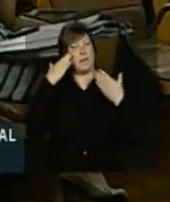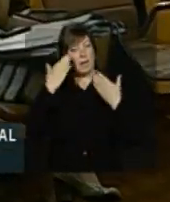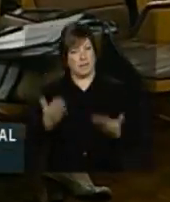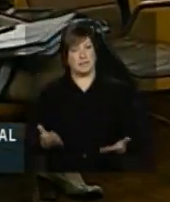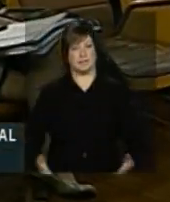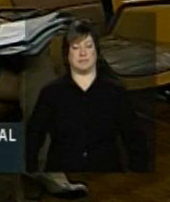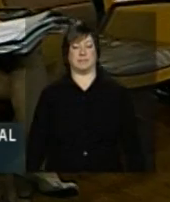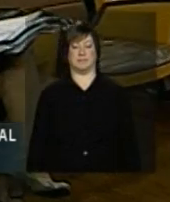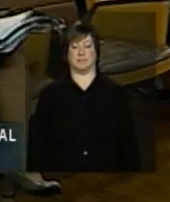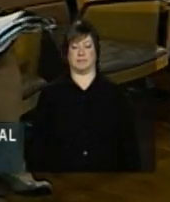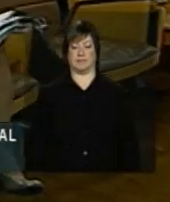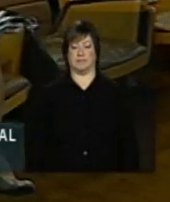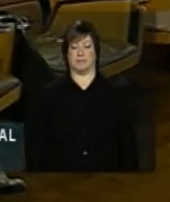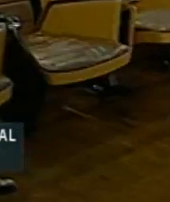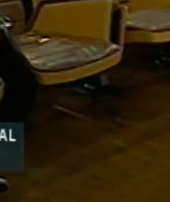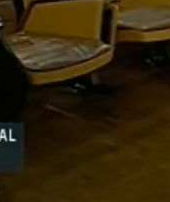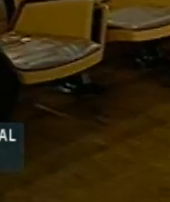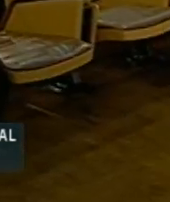obrigada